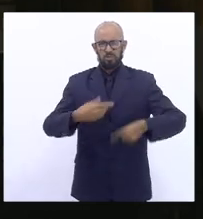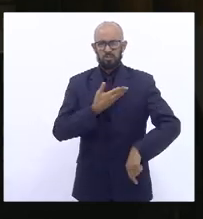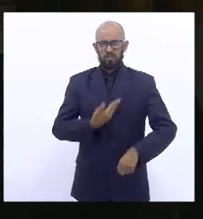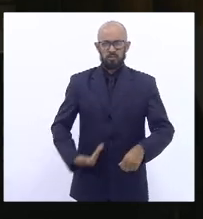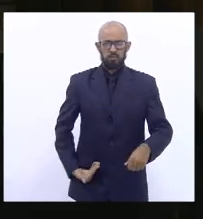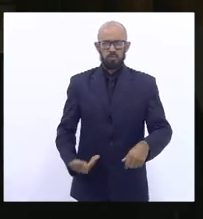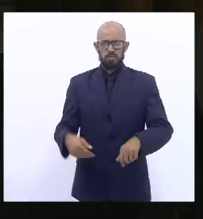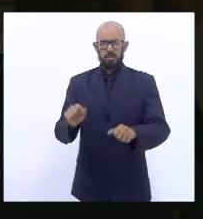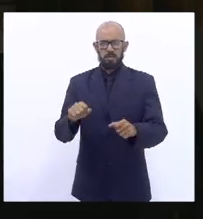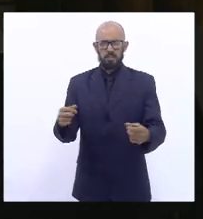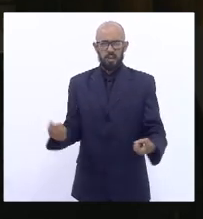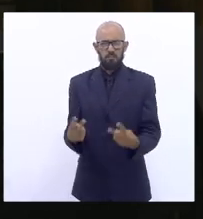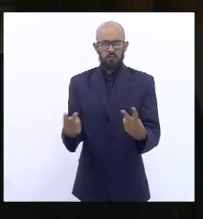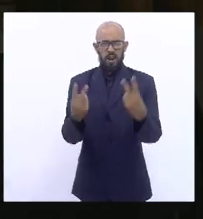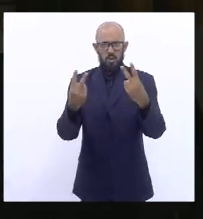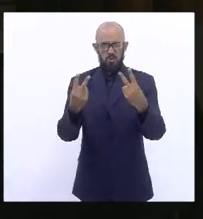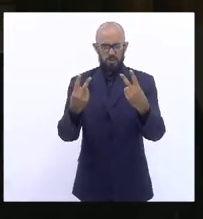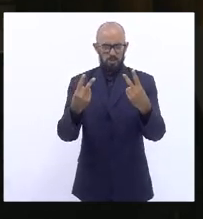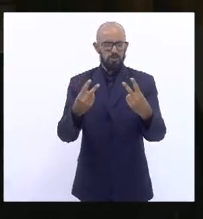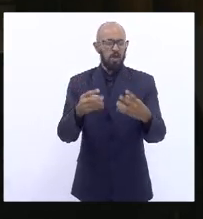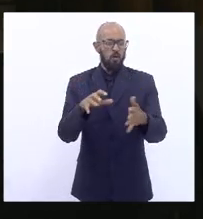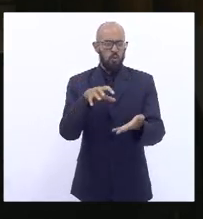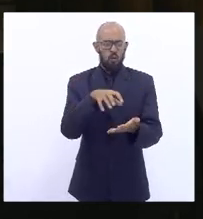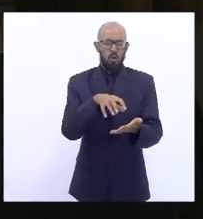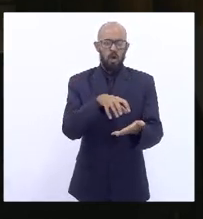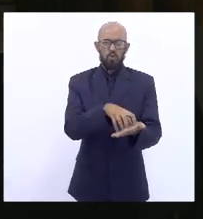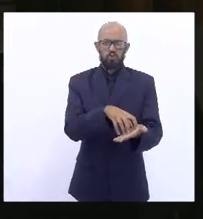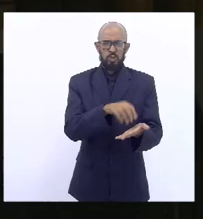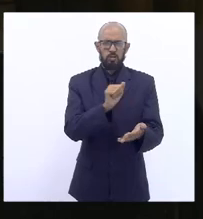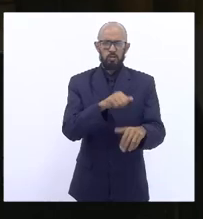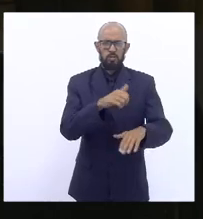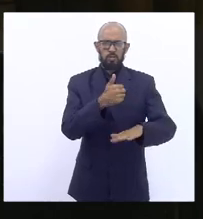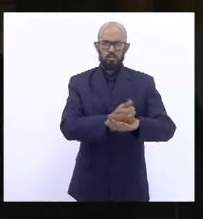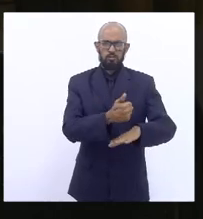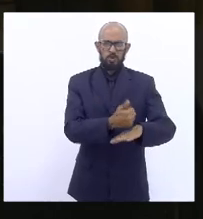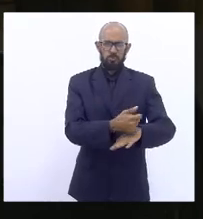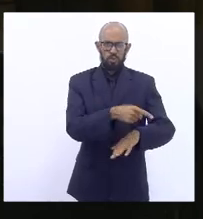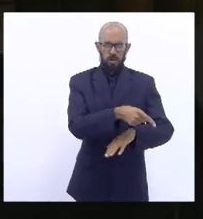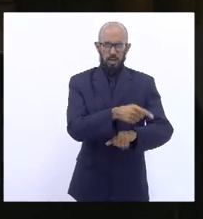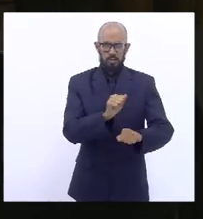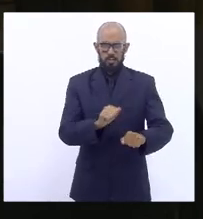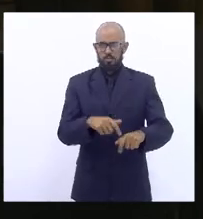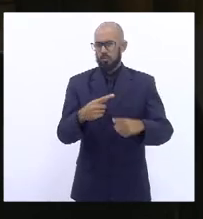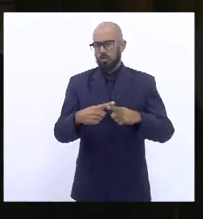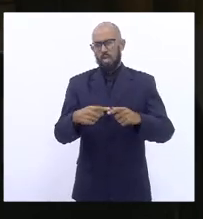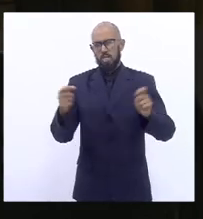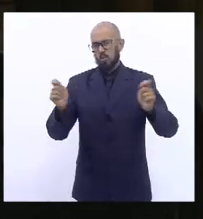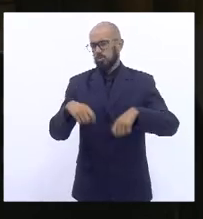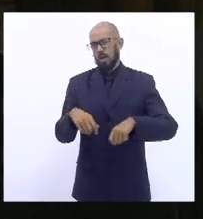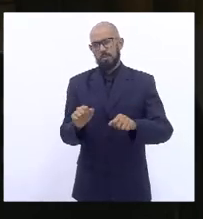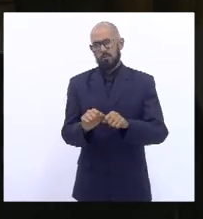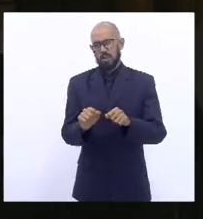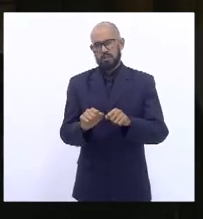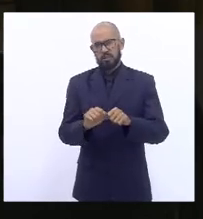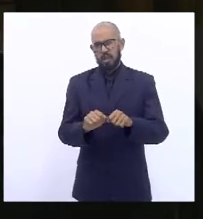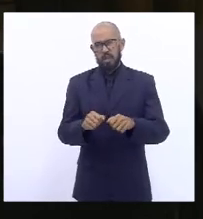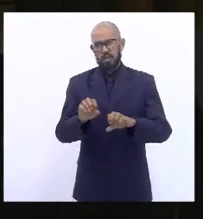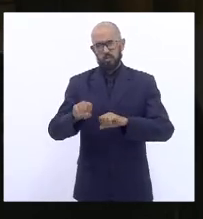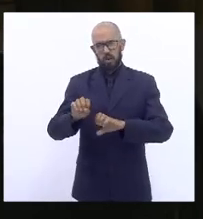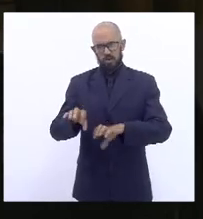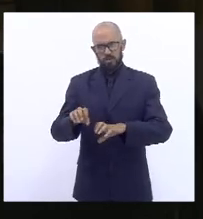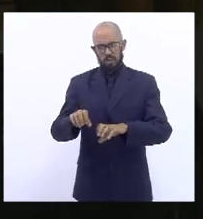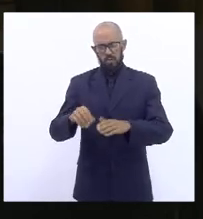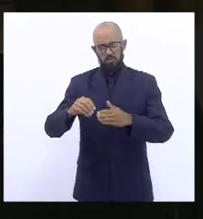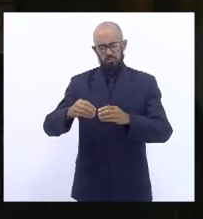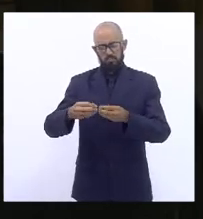que valorizem a categoria, que valorizem os professores e as professoras, porque não se faz educação desvalorizando, sucateando a